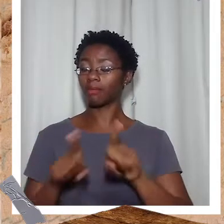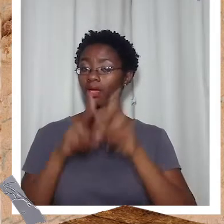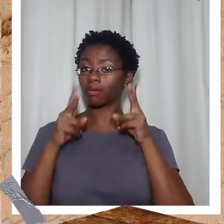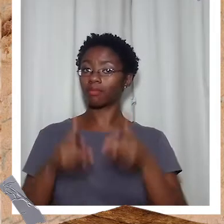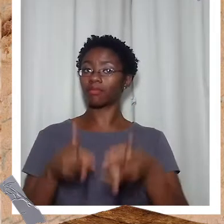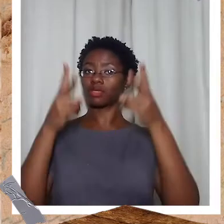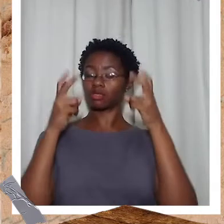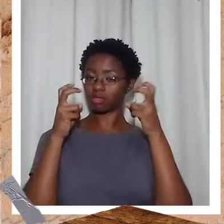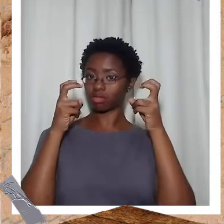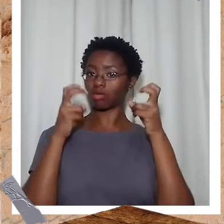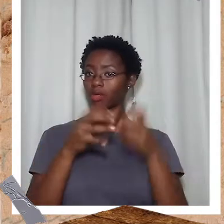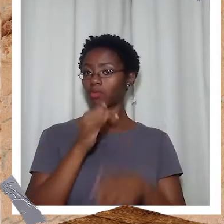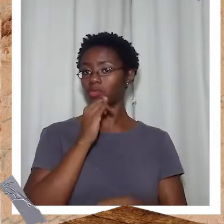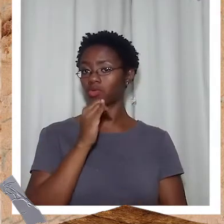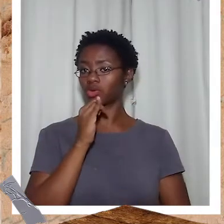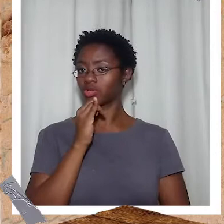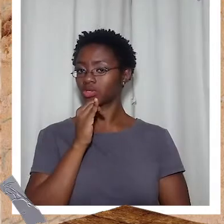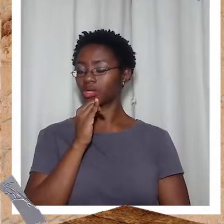por exemplo,